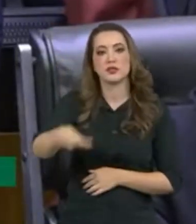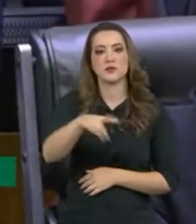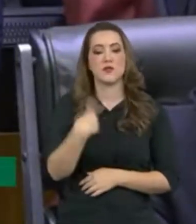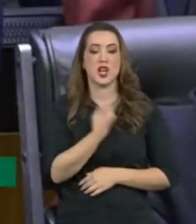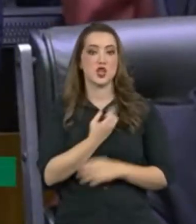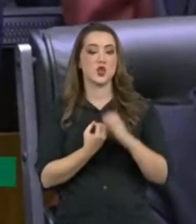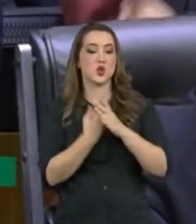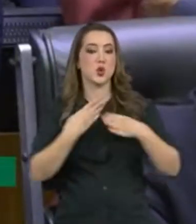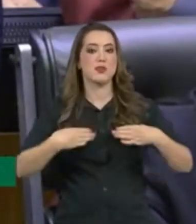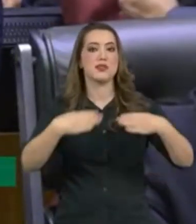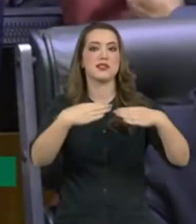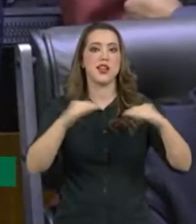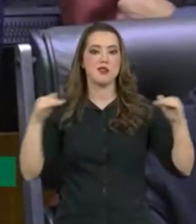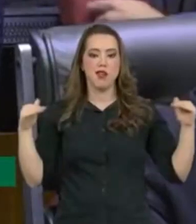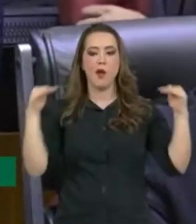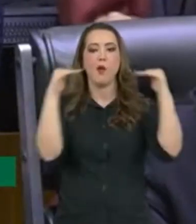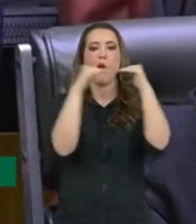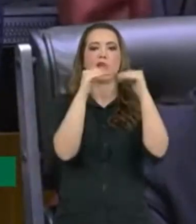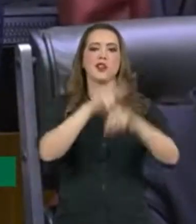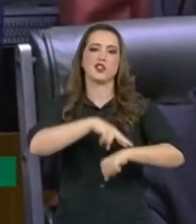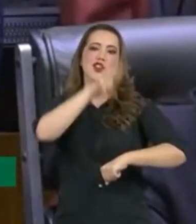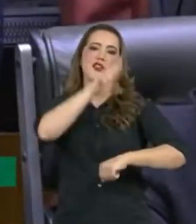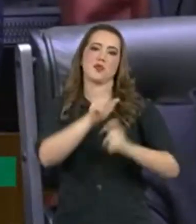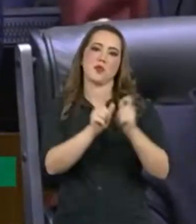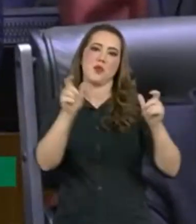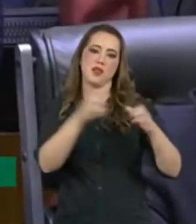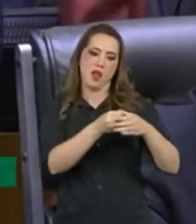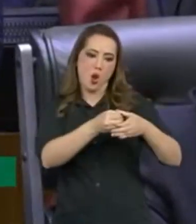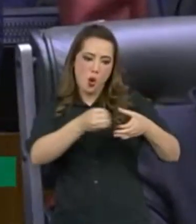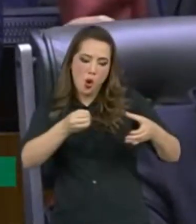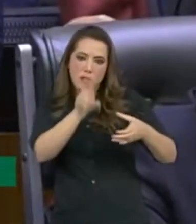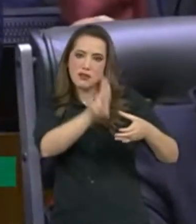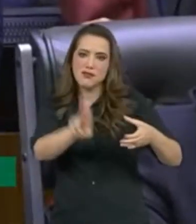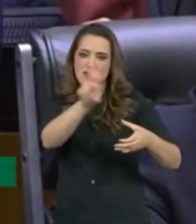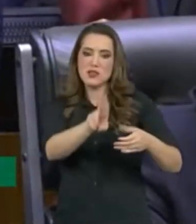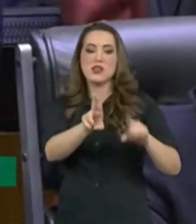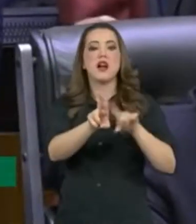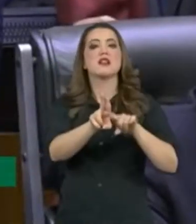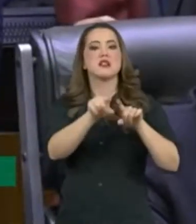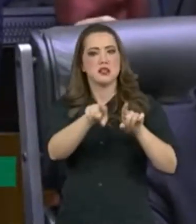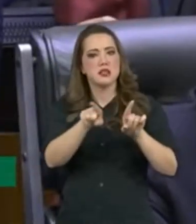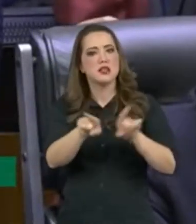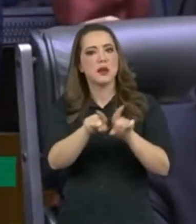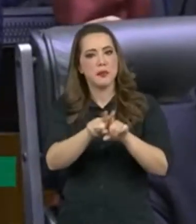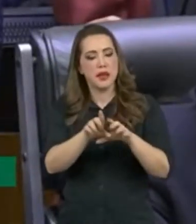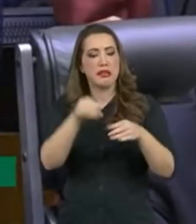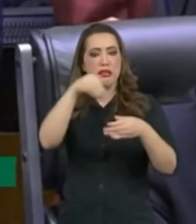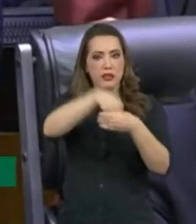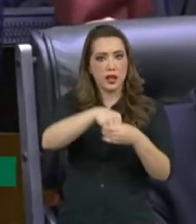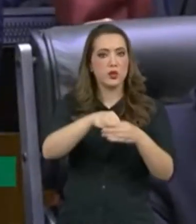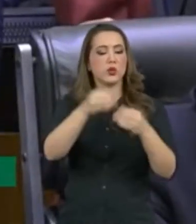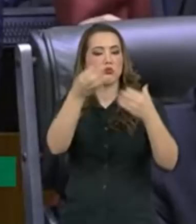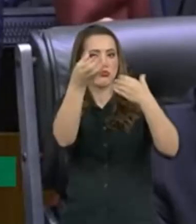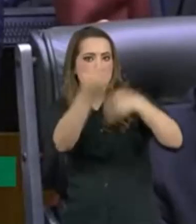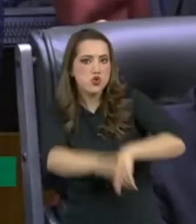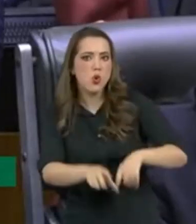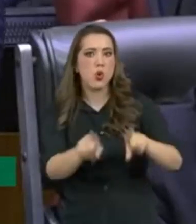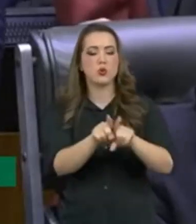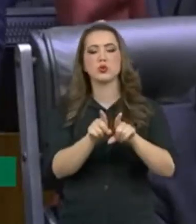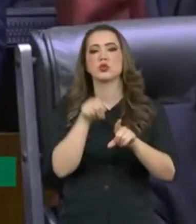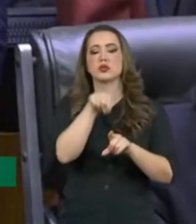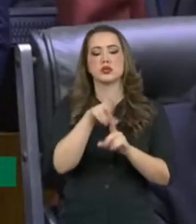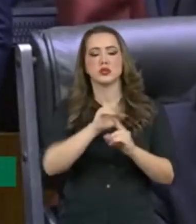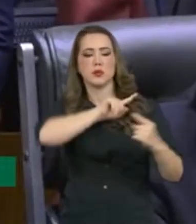Racial para ampliar a política de cotas nas universidades e no serviço público, além de retomar as